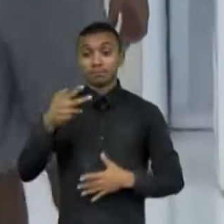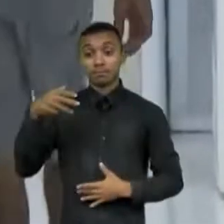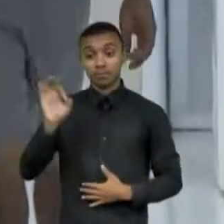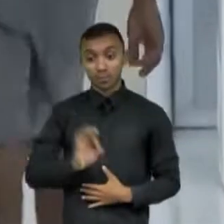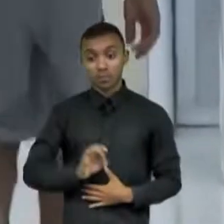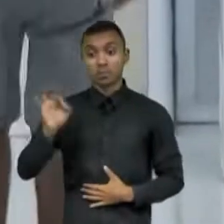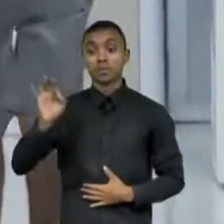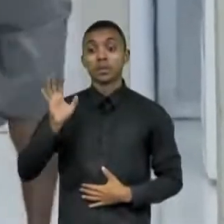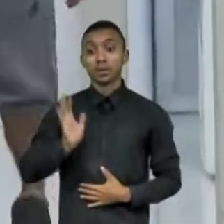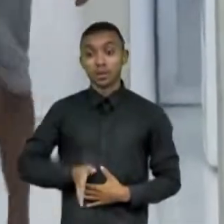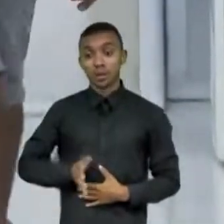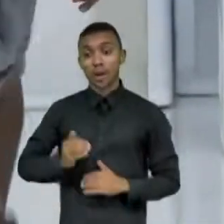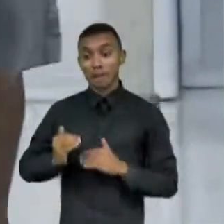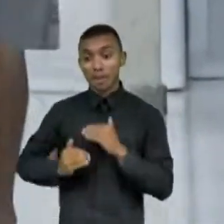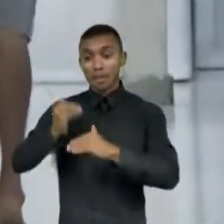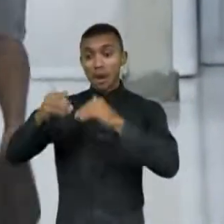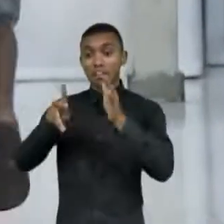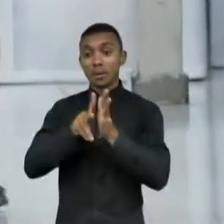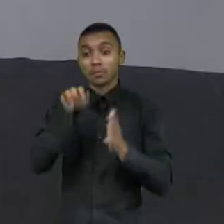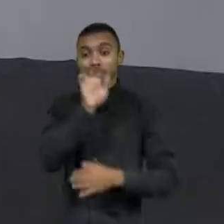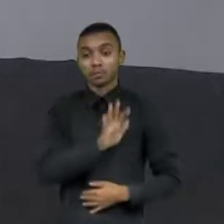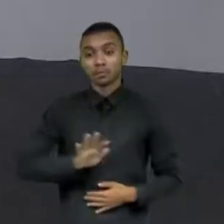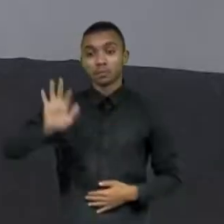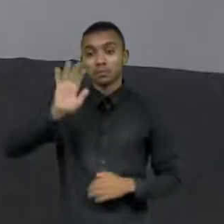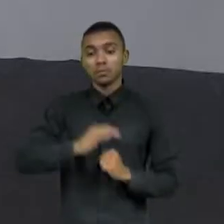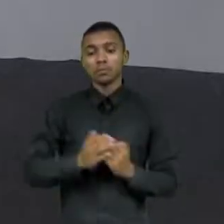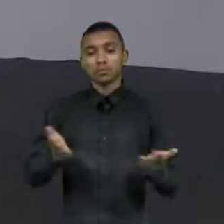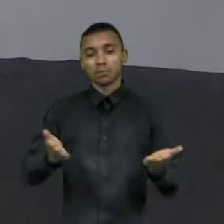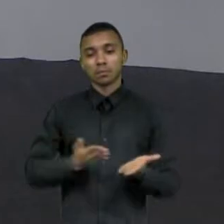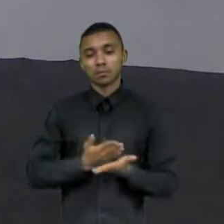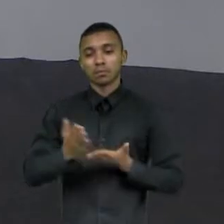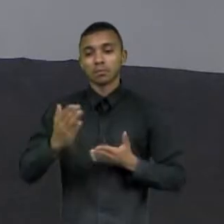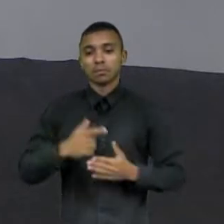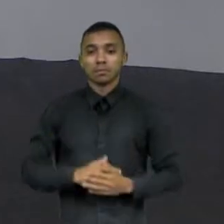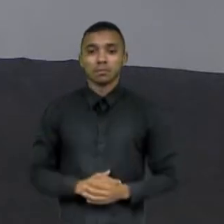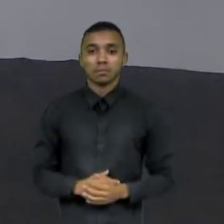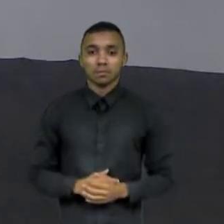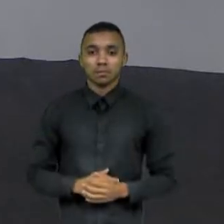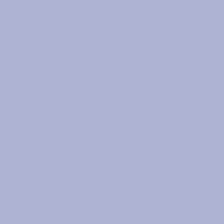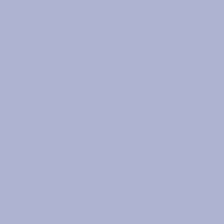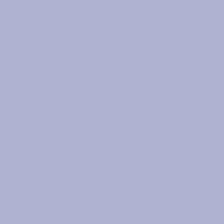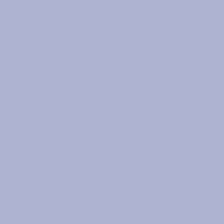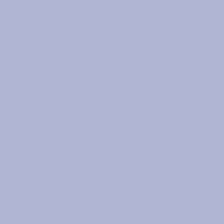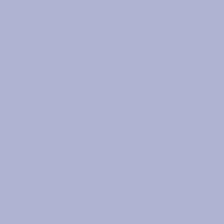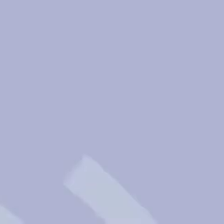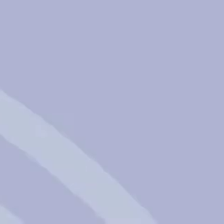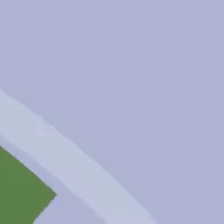3% e está acima da média nacional. Agora no Jornal Assembleia.